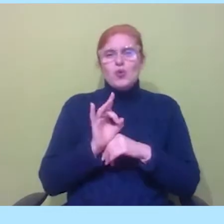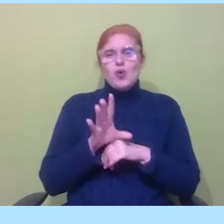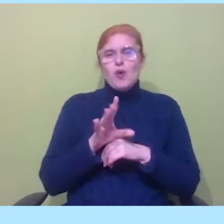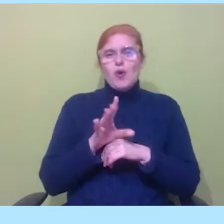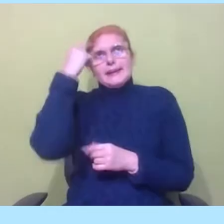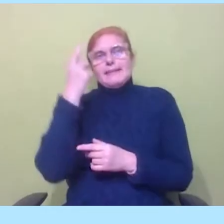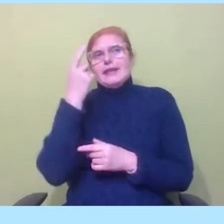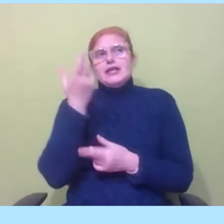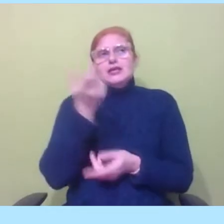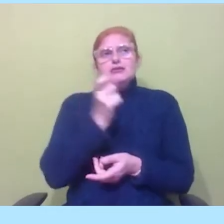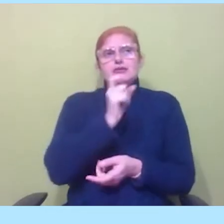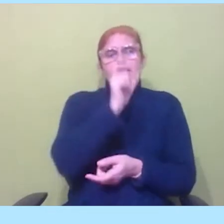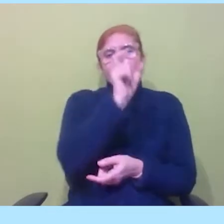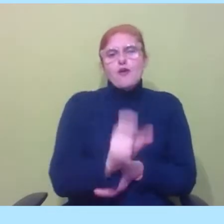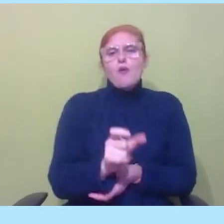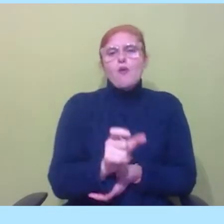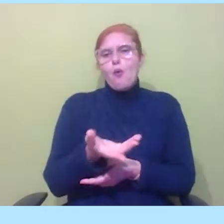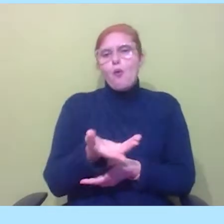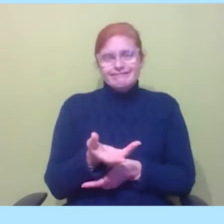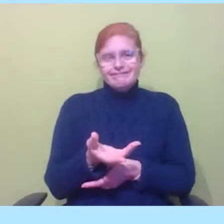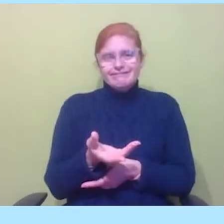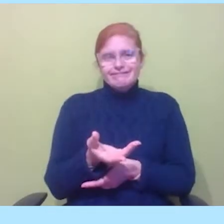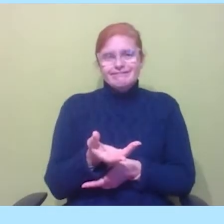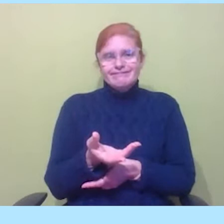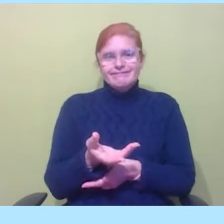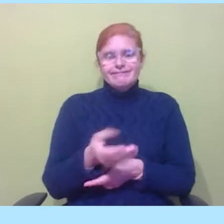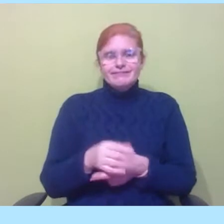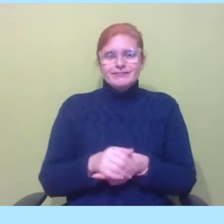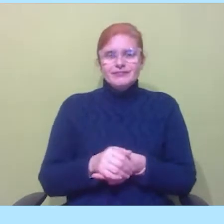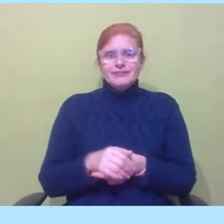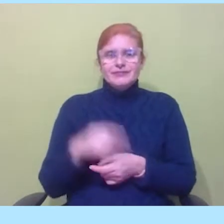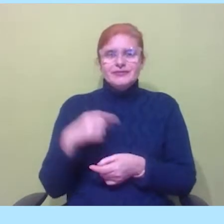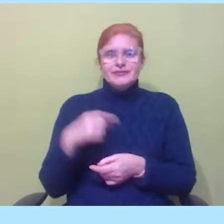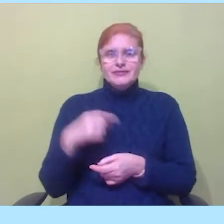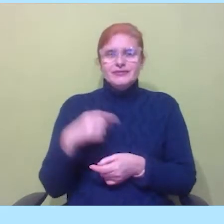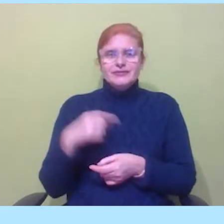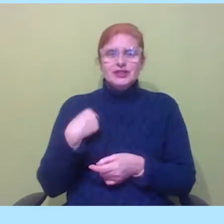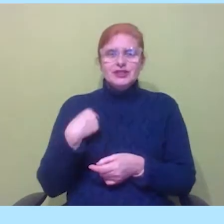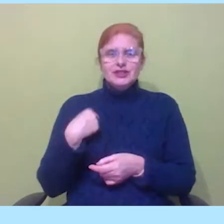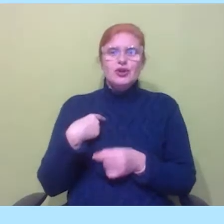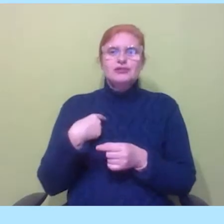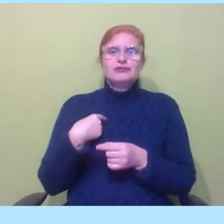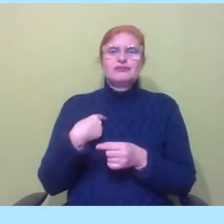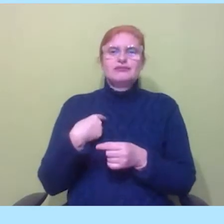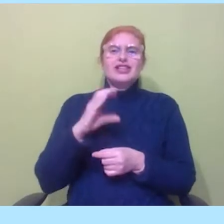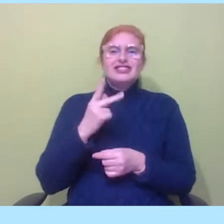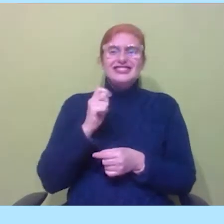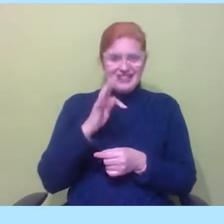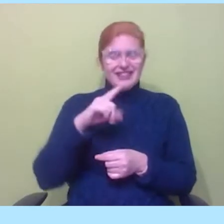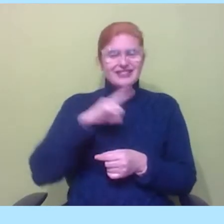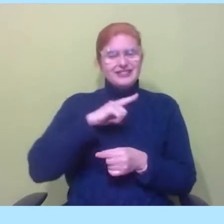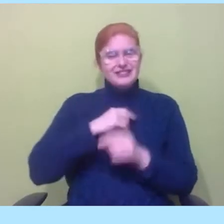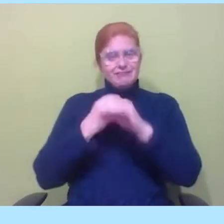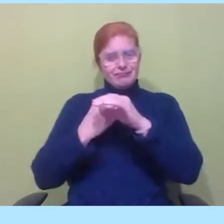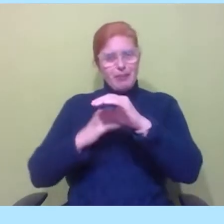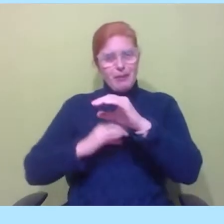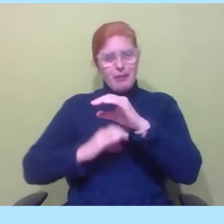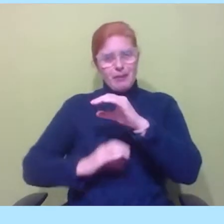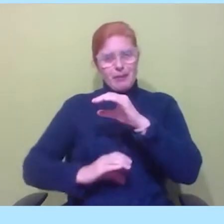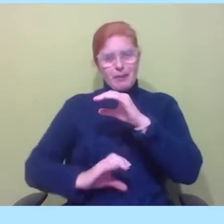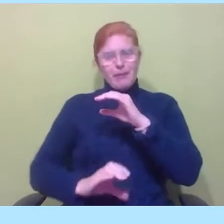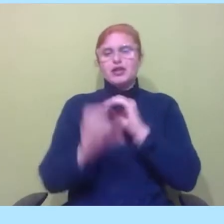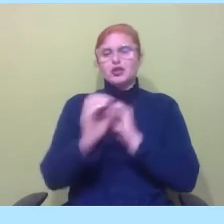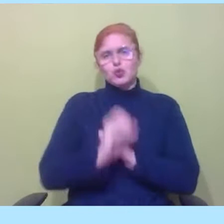dessa figura. O nosso chat está com bastante comentários, gente, que é ótimo, né? Tá todo